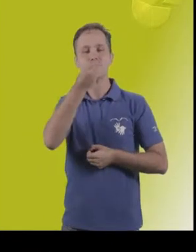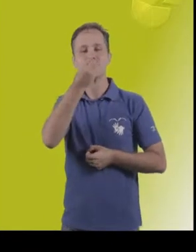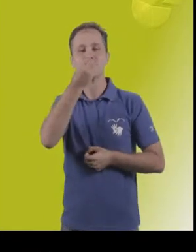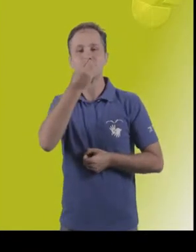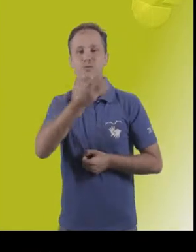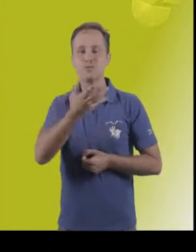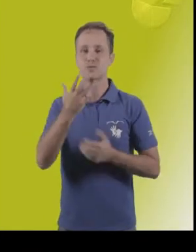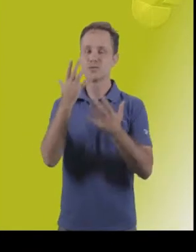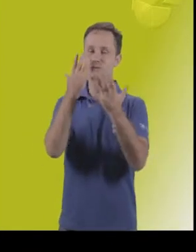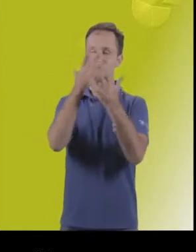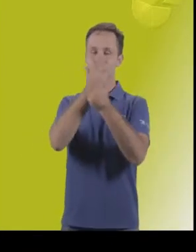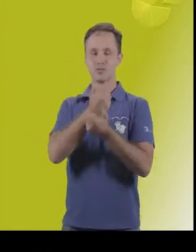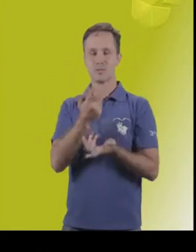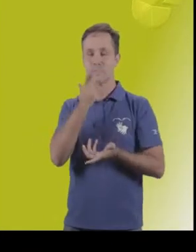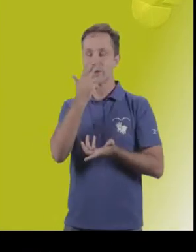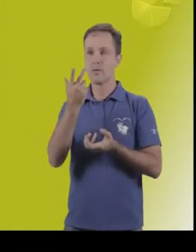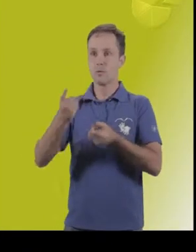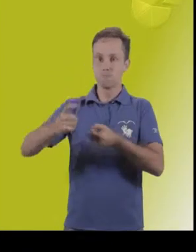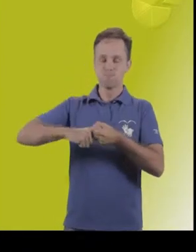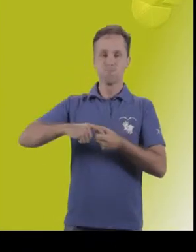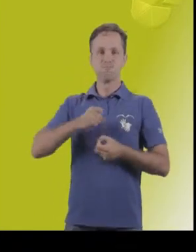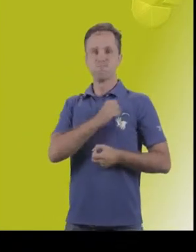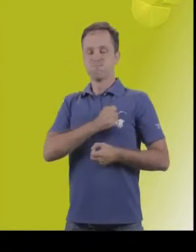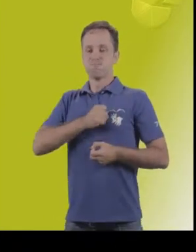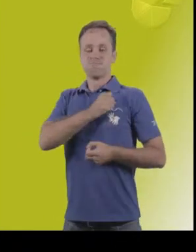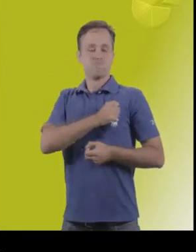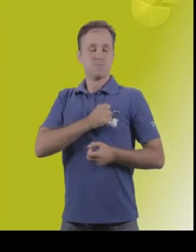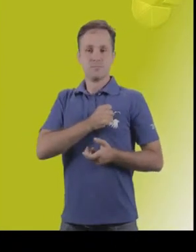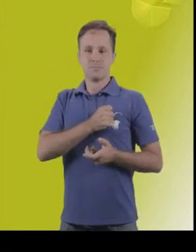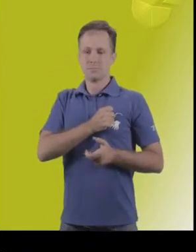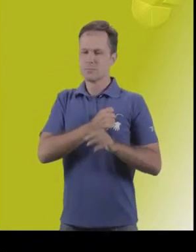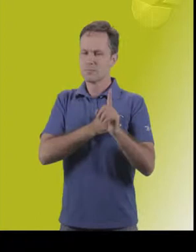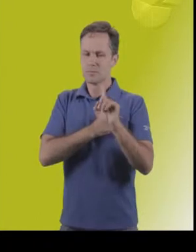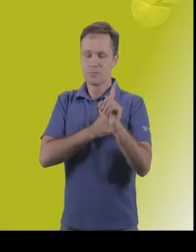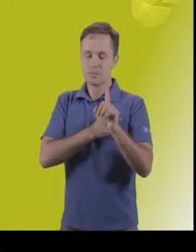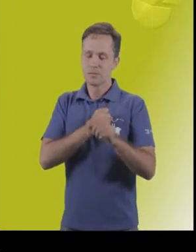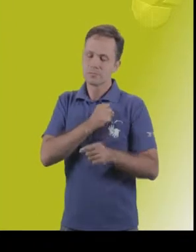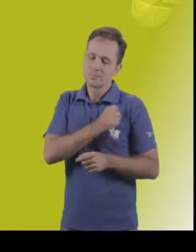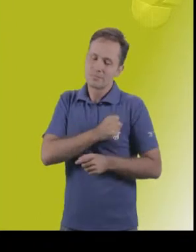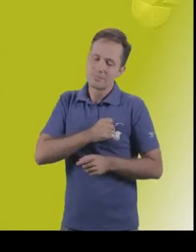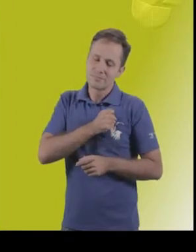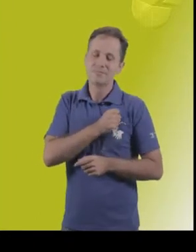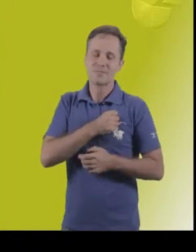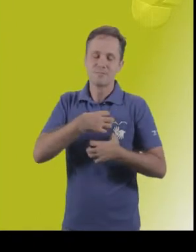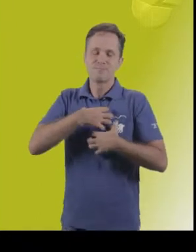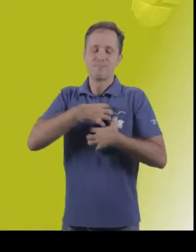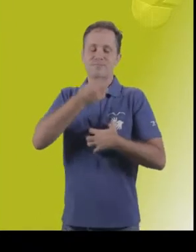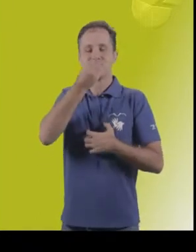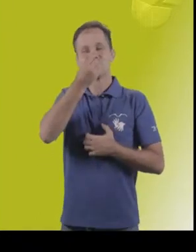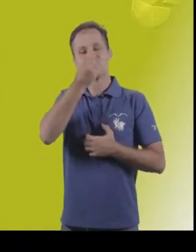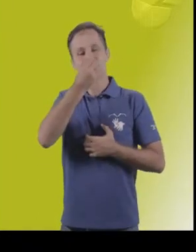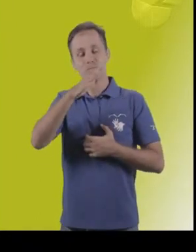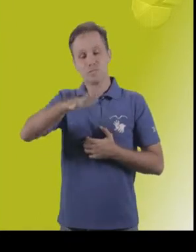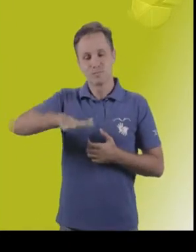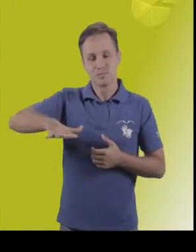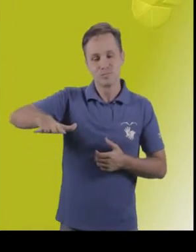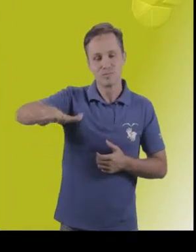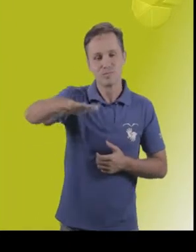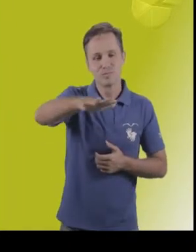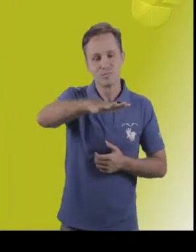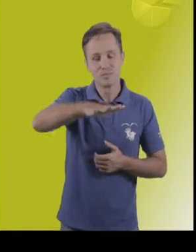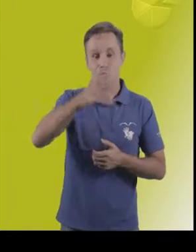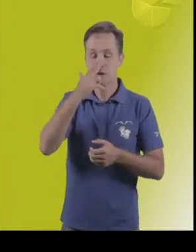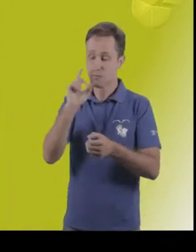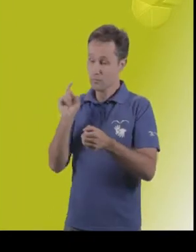E pensar, trazer uma espécie de memória, né? Não uma memória nostálgica, né? Mas uma memória afetiva para o espaço, né?